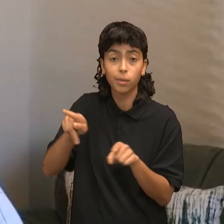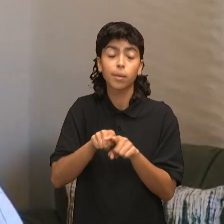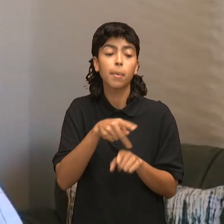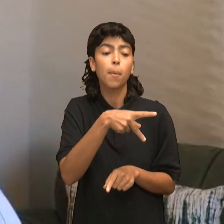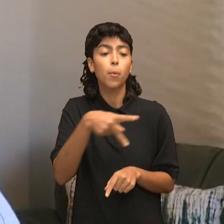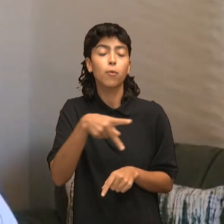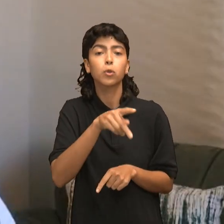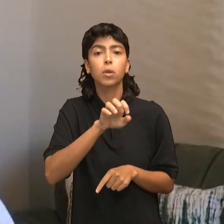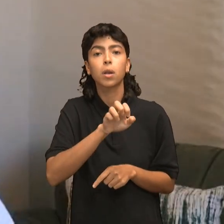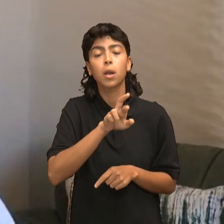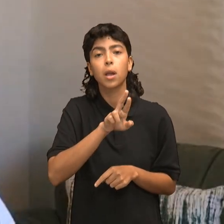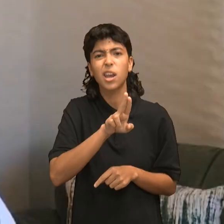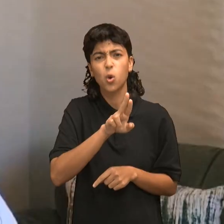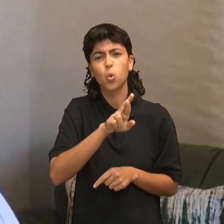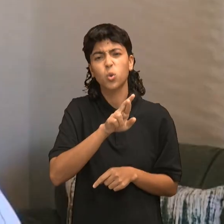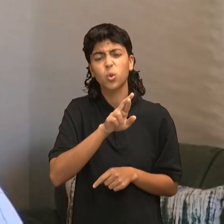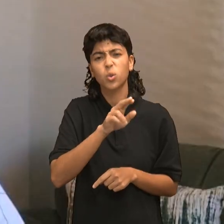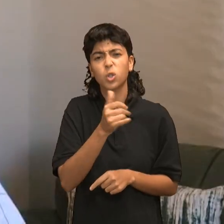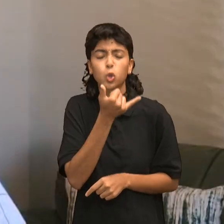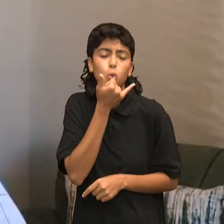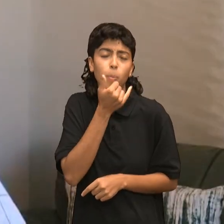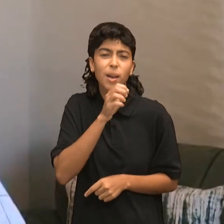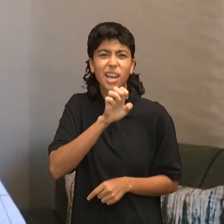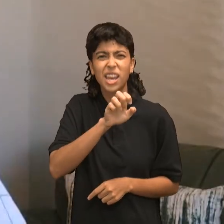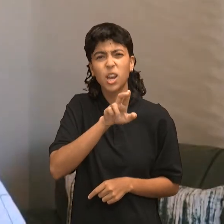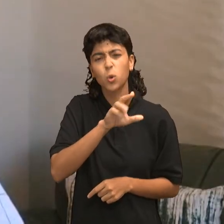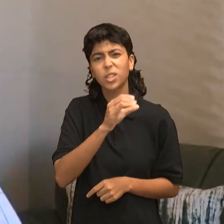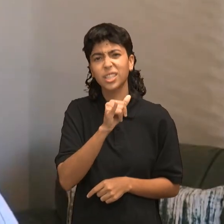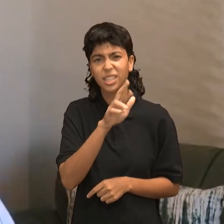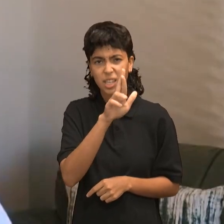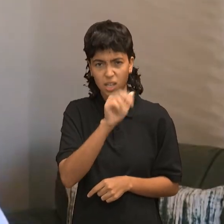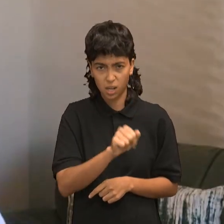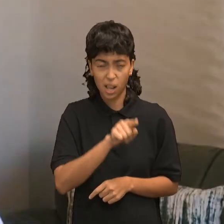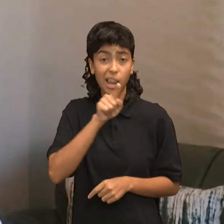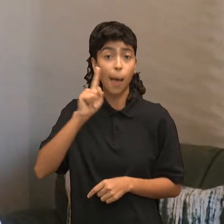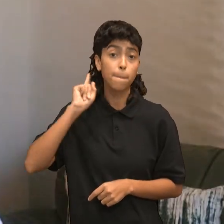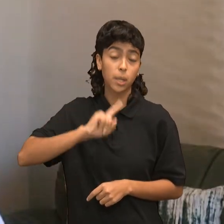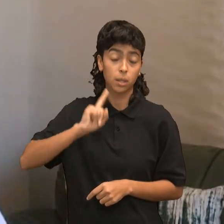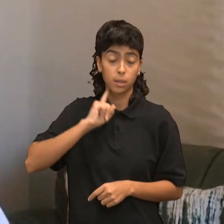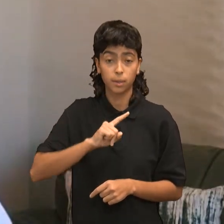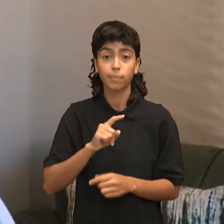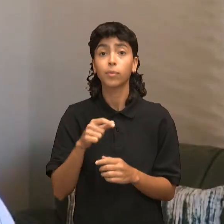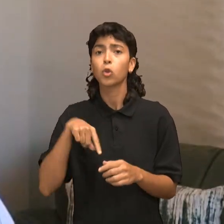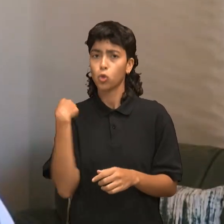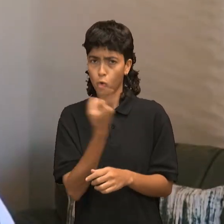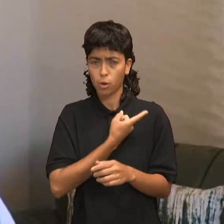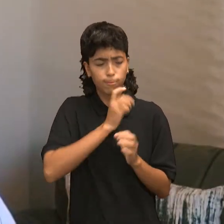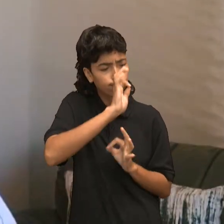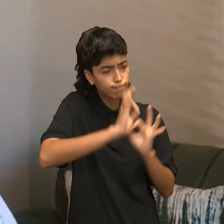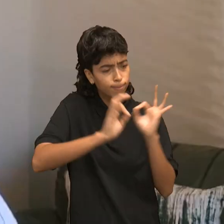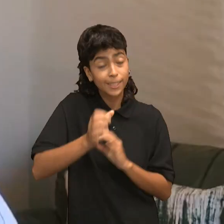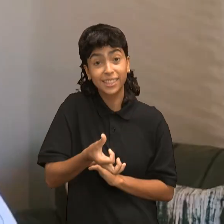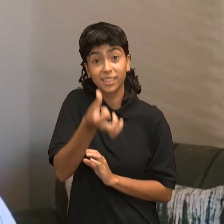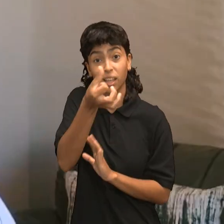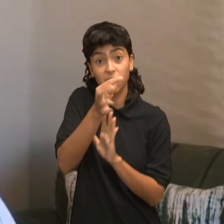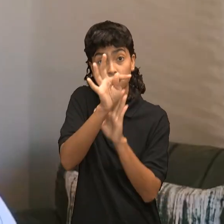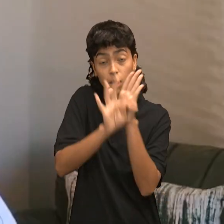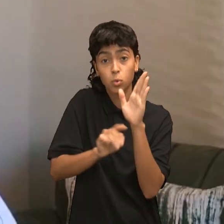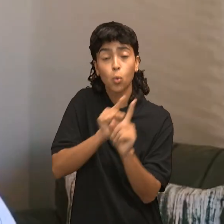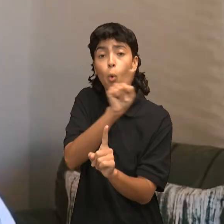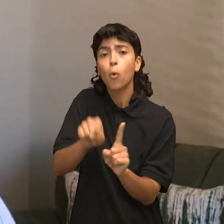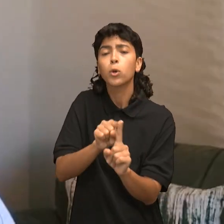Elcira Lima, da Universidade Federal de Minas Gerais. Por meio desses 6 textos, buscamos fazer um